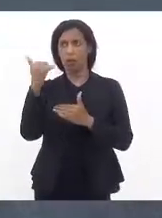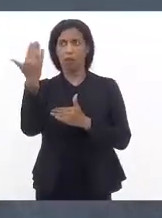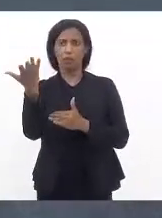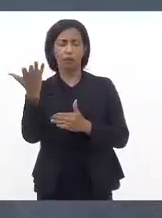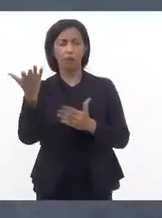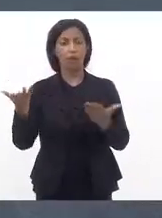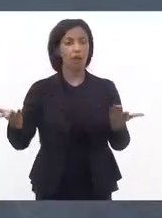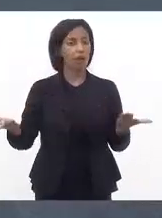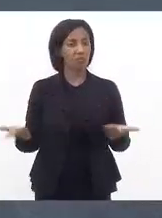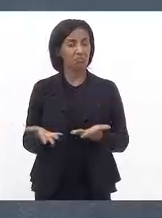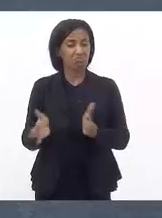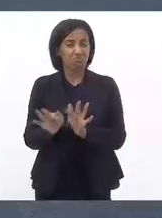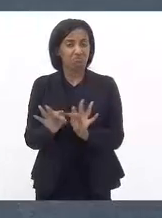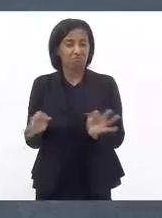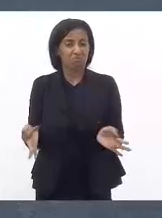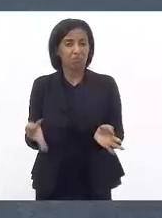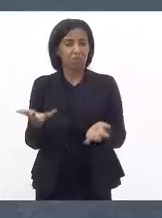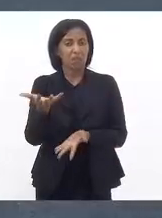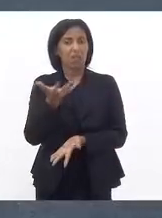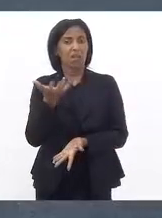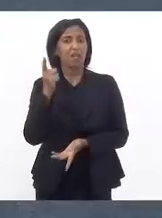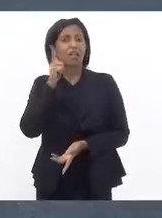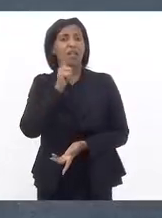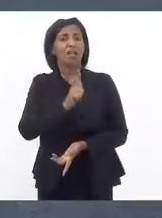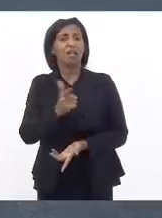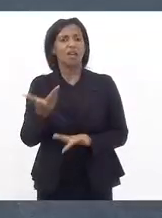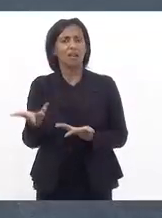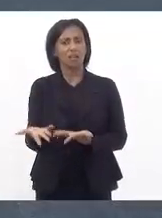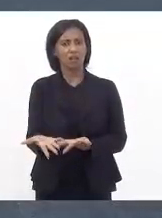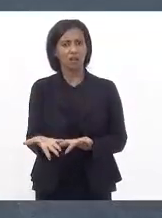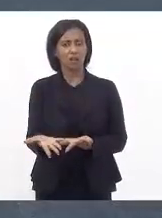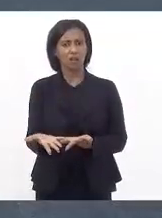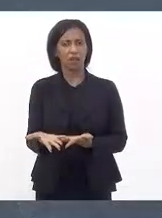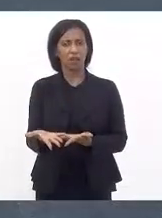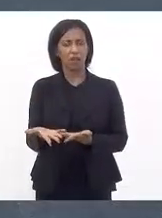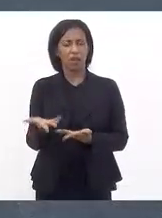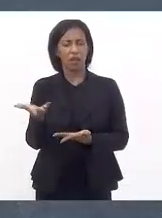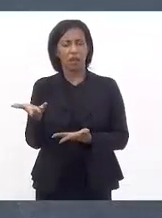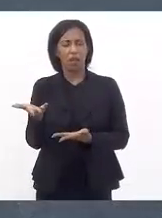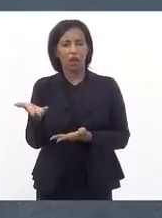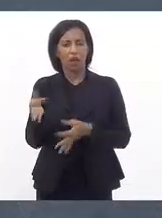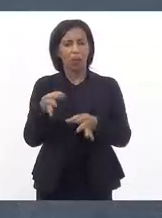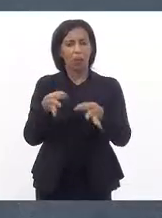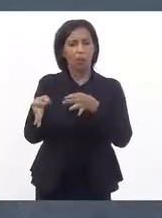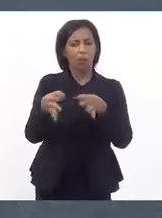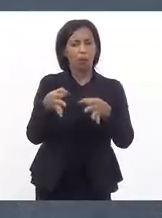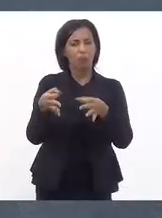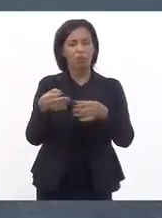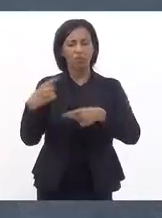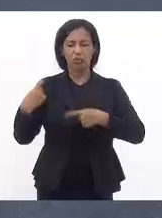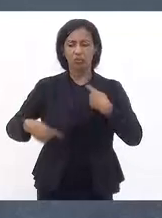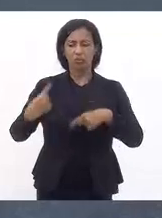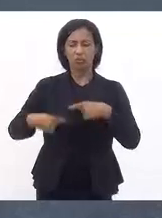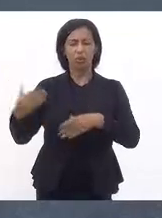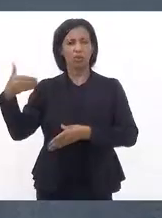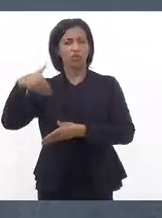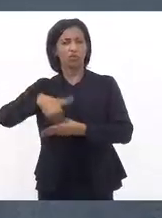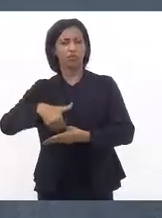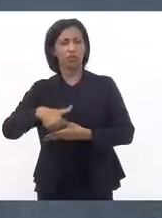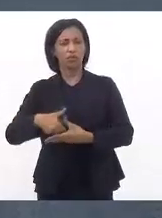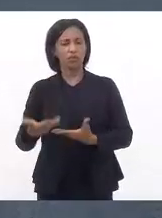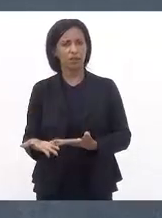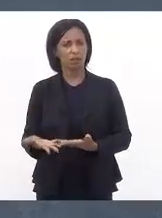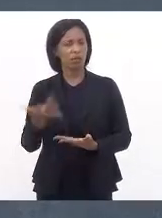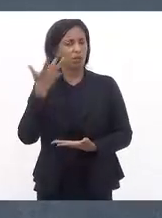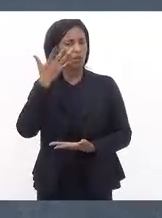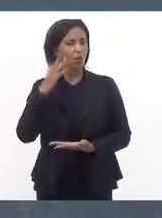agora e felizmente querem ganhar né o processo de debate aqui dentro de votação